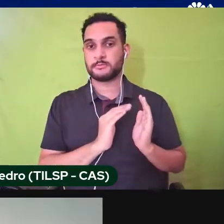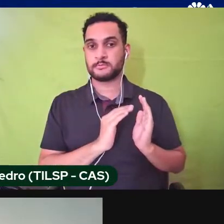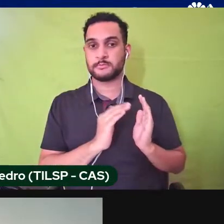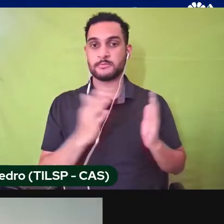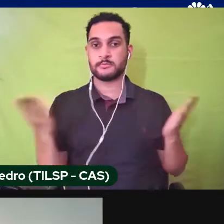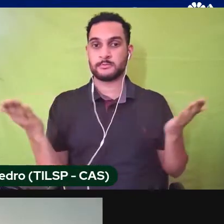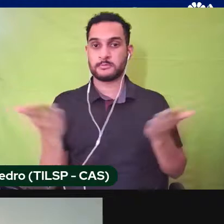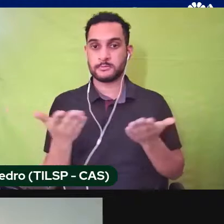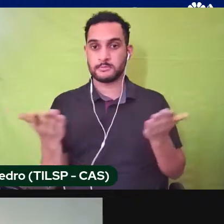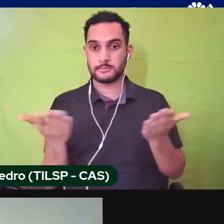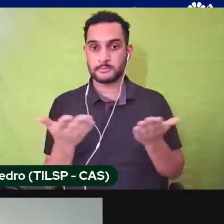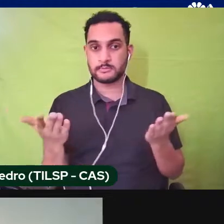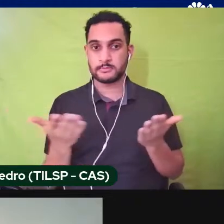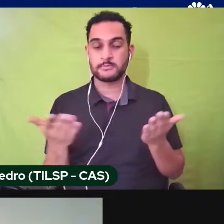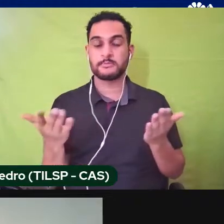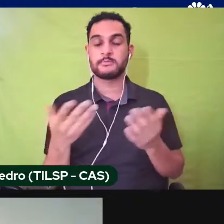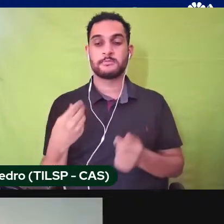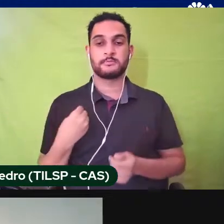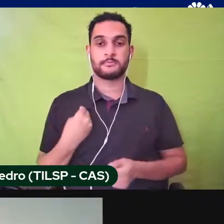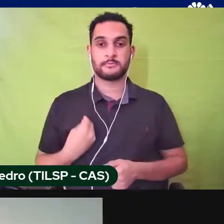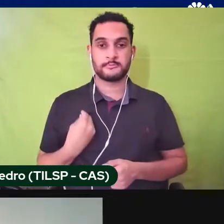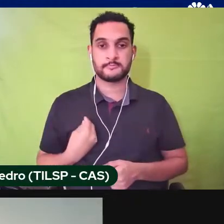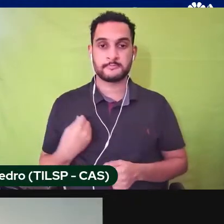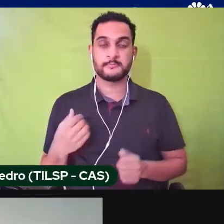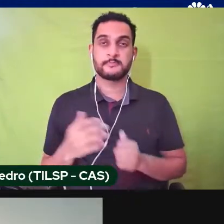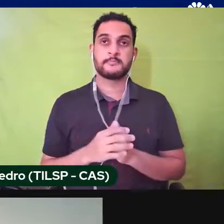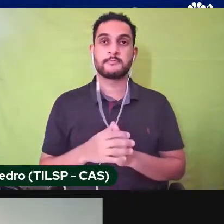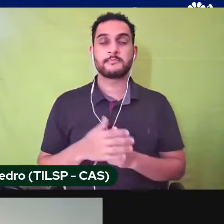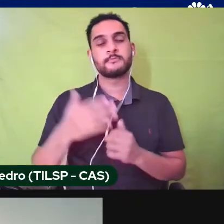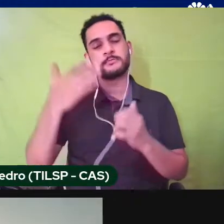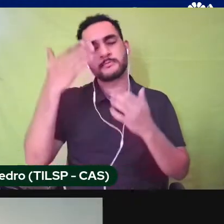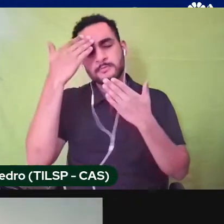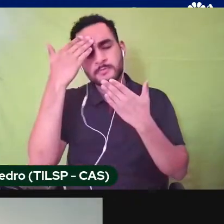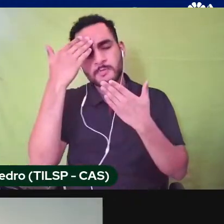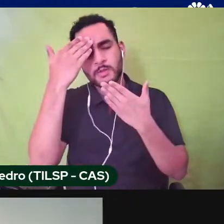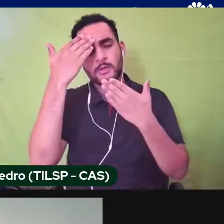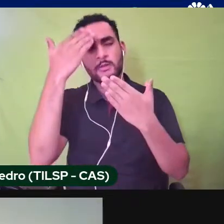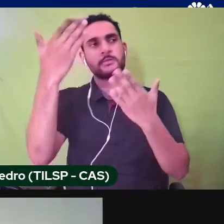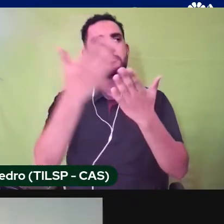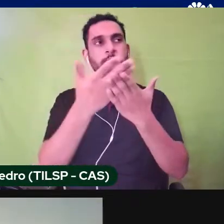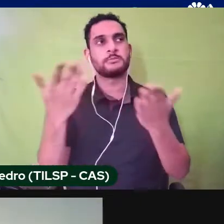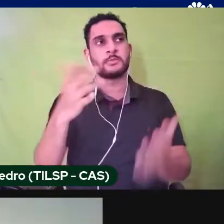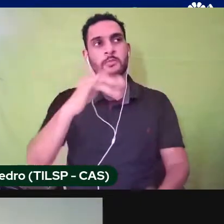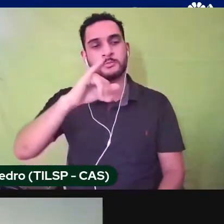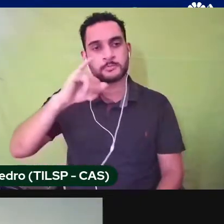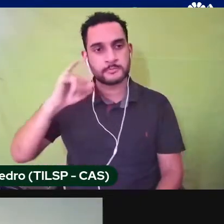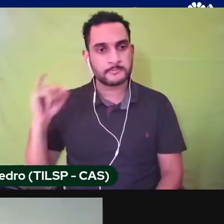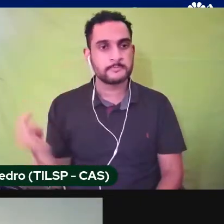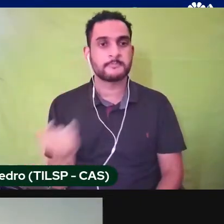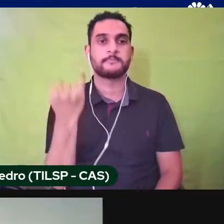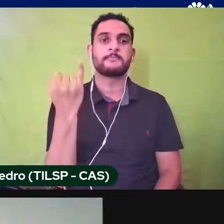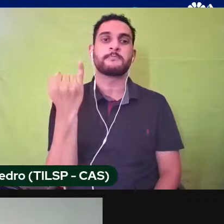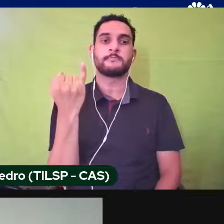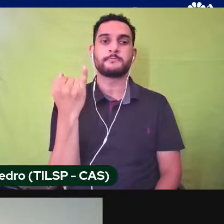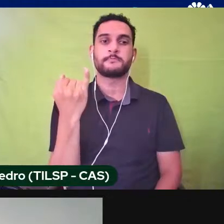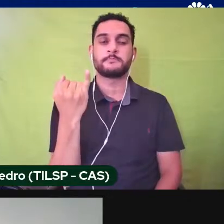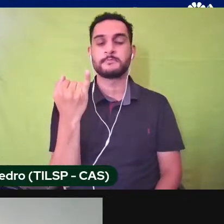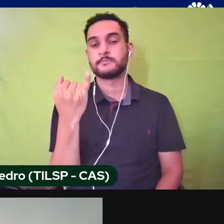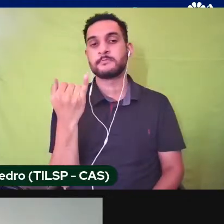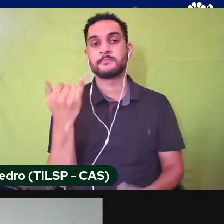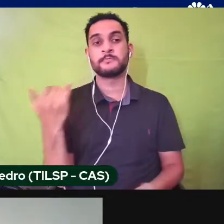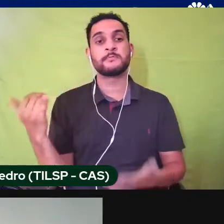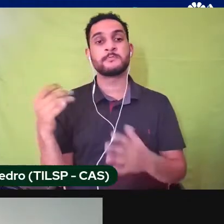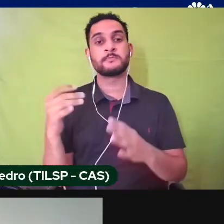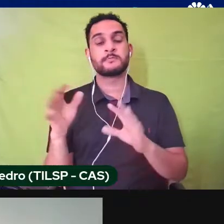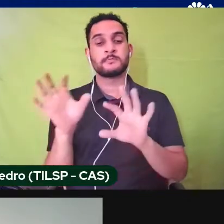Quero cumprimentar e agradecer mais uma vez a oportunidade que me é dada pela Federação das APAES